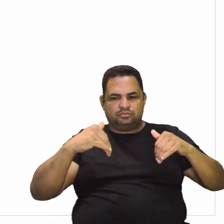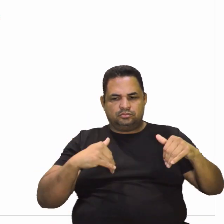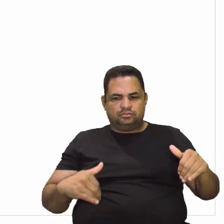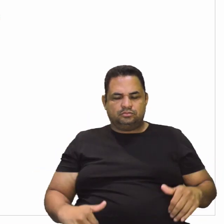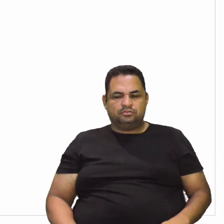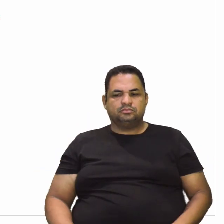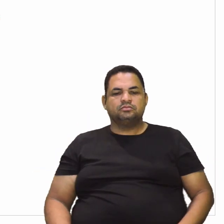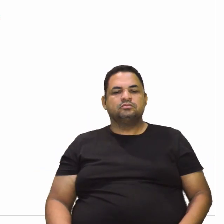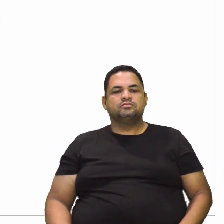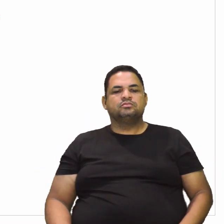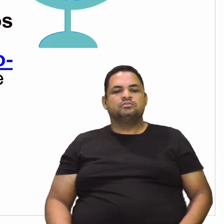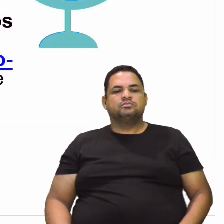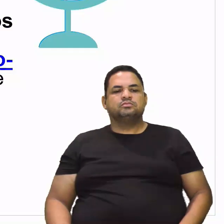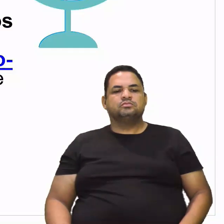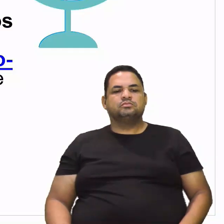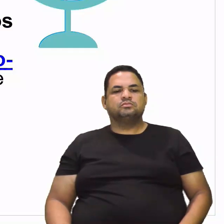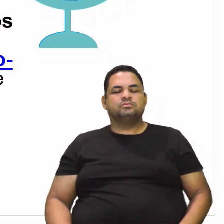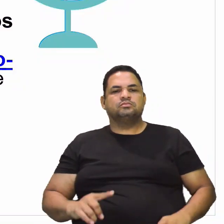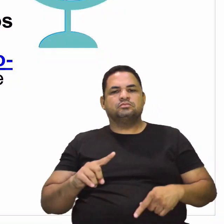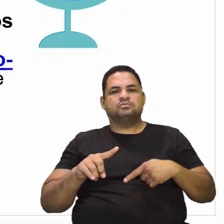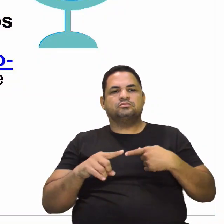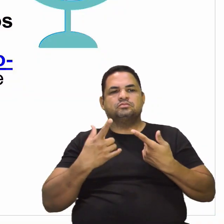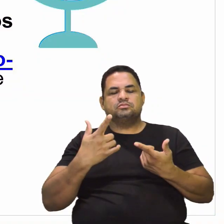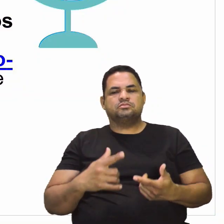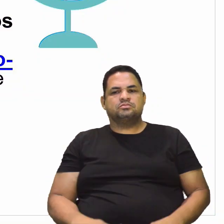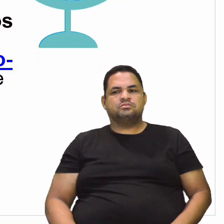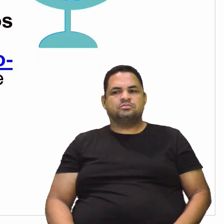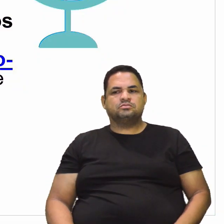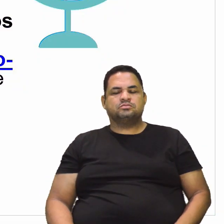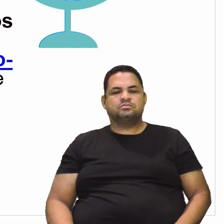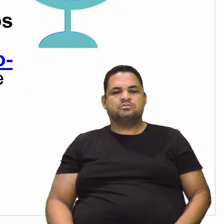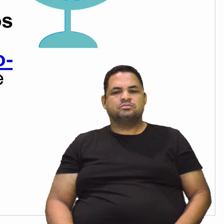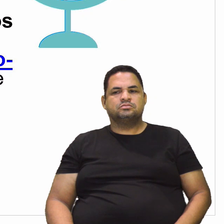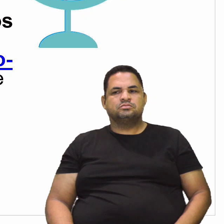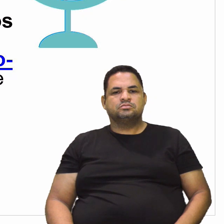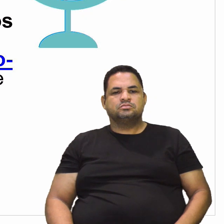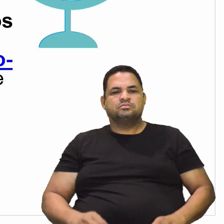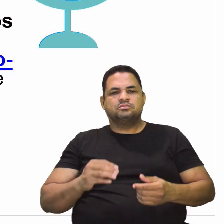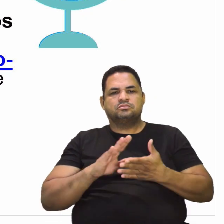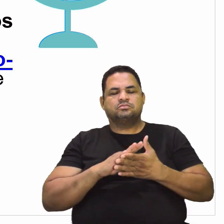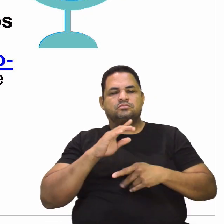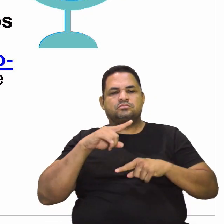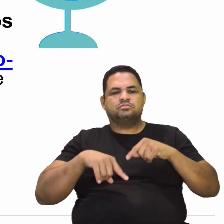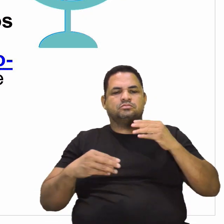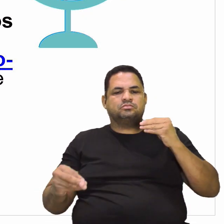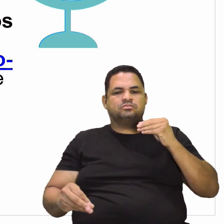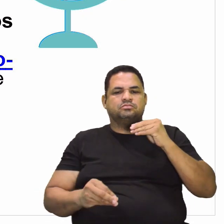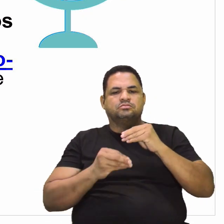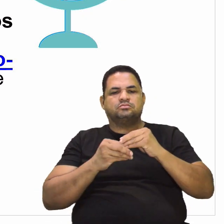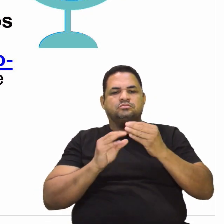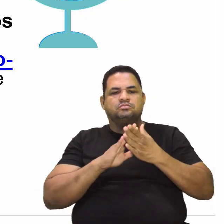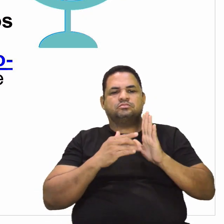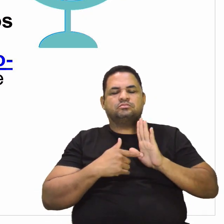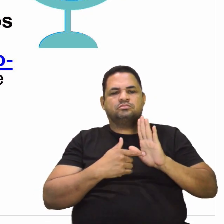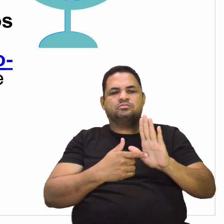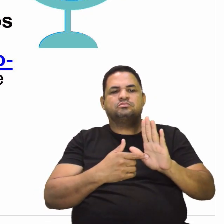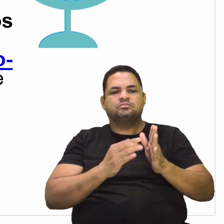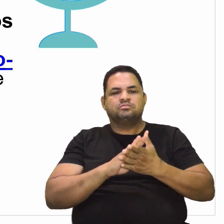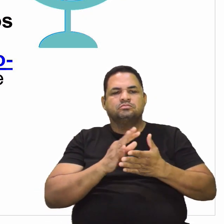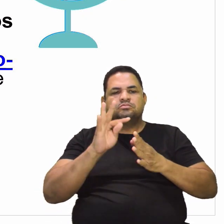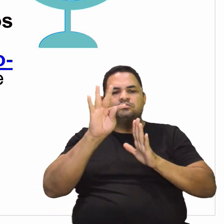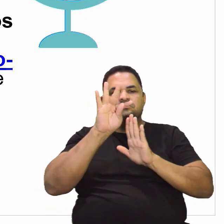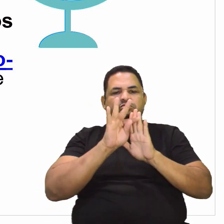fragmentou. Bom, na sequência, olha aí, como material complementar, aluno, eu vou deixar para você esse